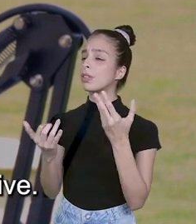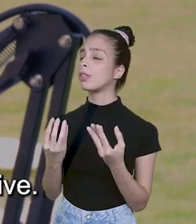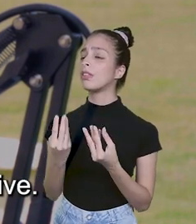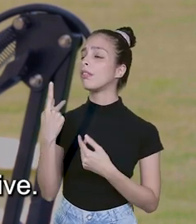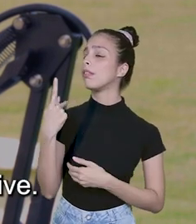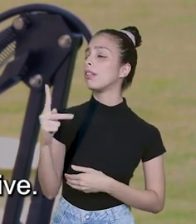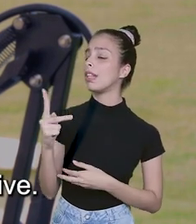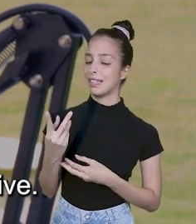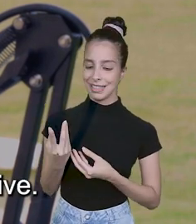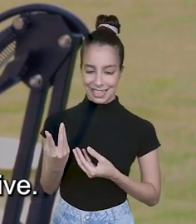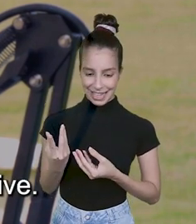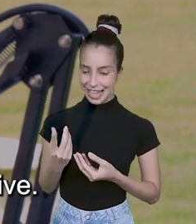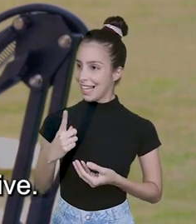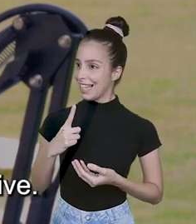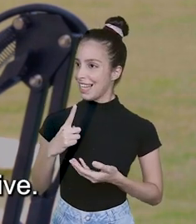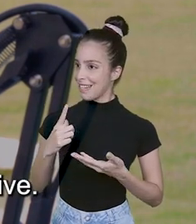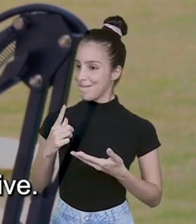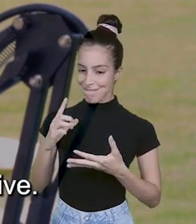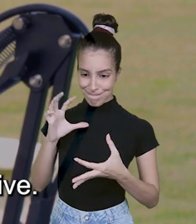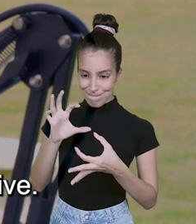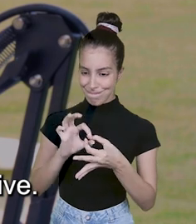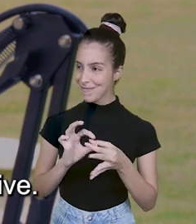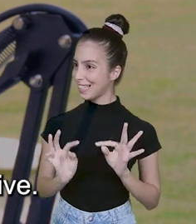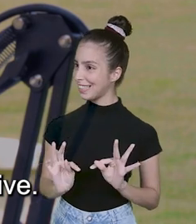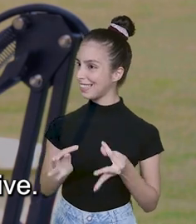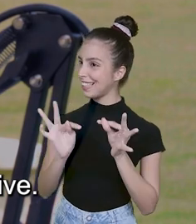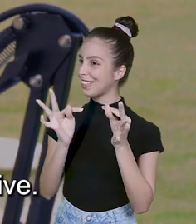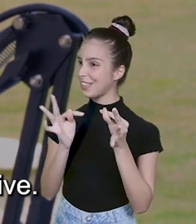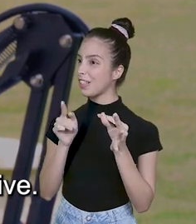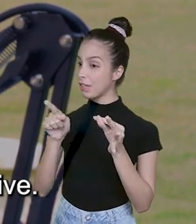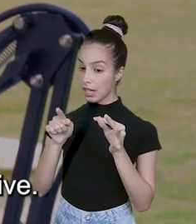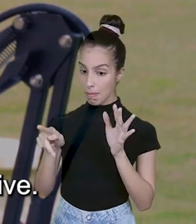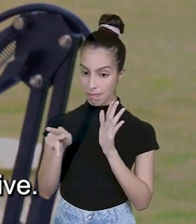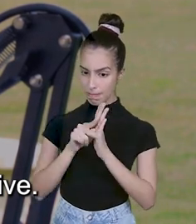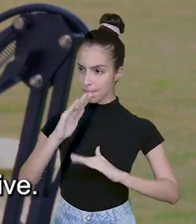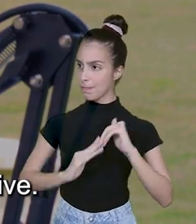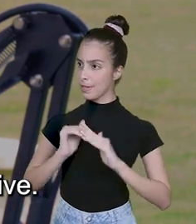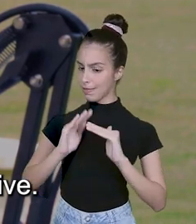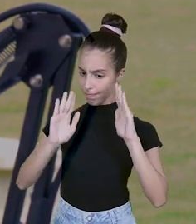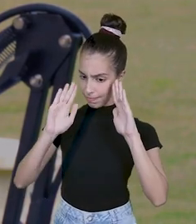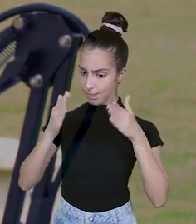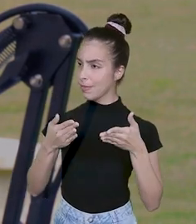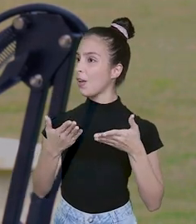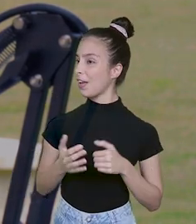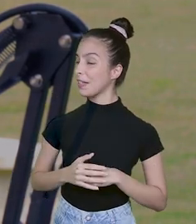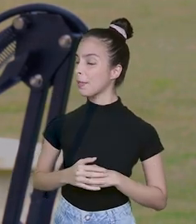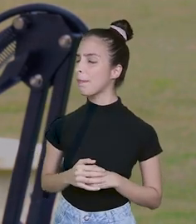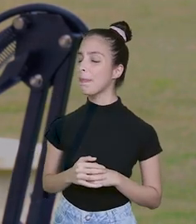pouco sobre como você é um entusiasta da tecnologia né você é especialista eh inclusive